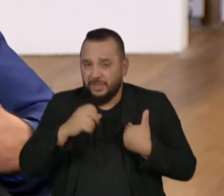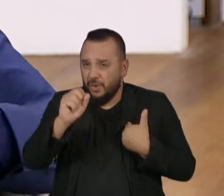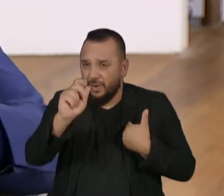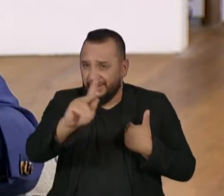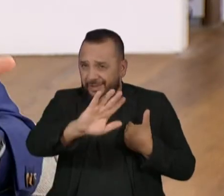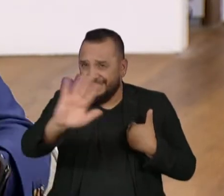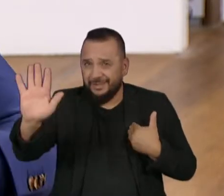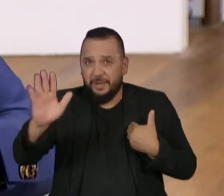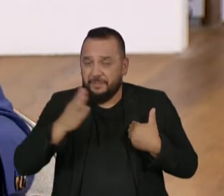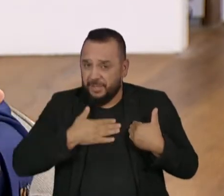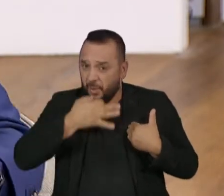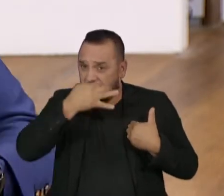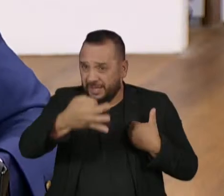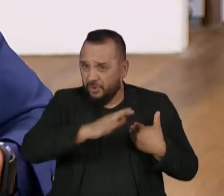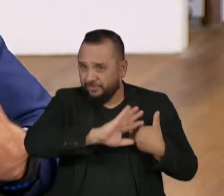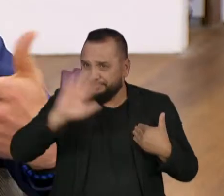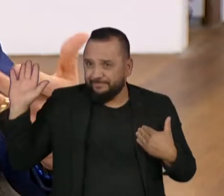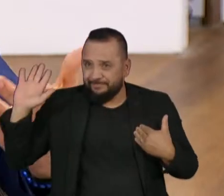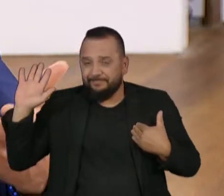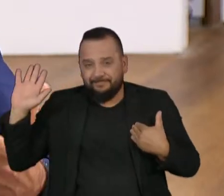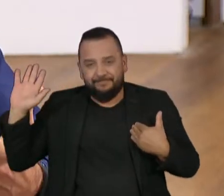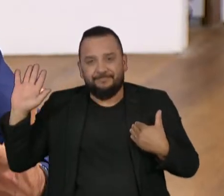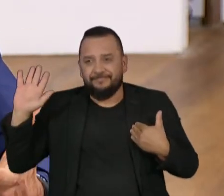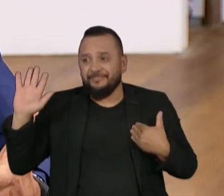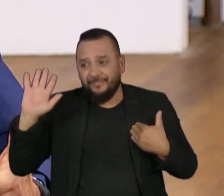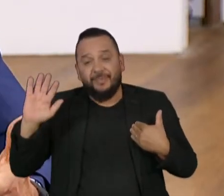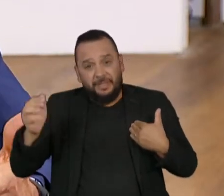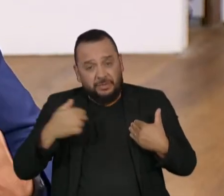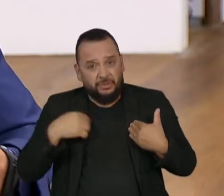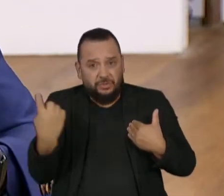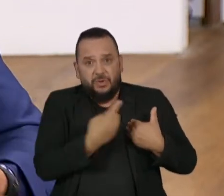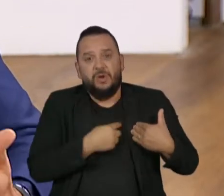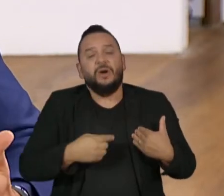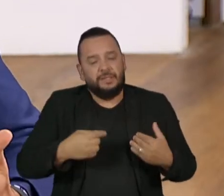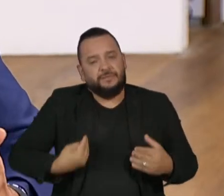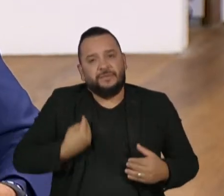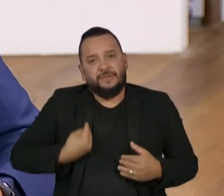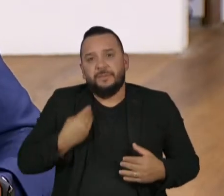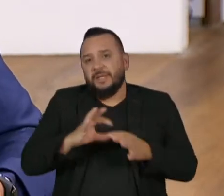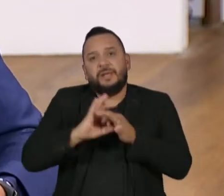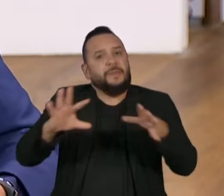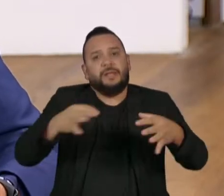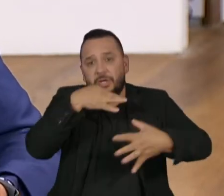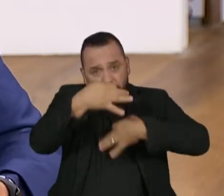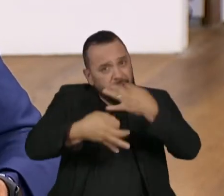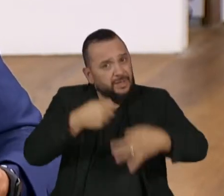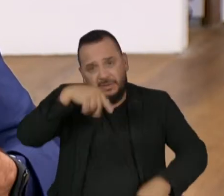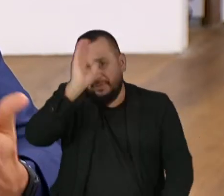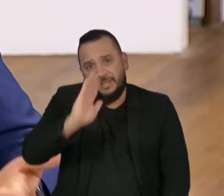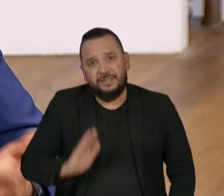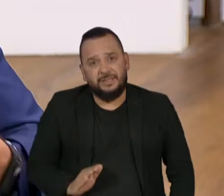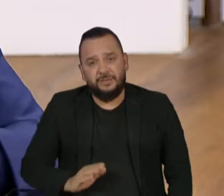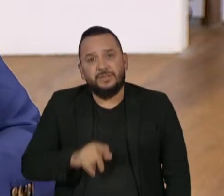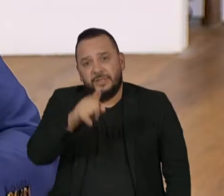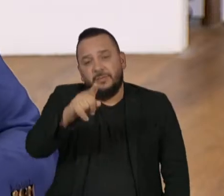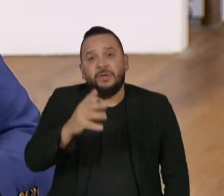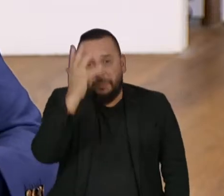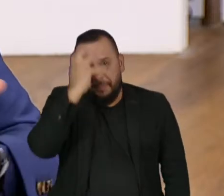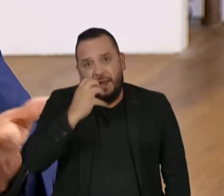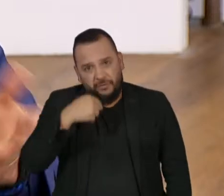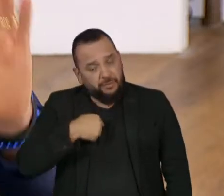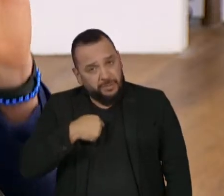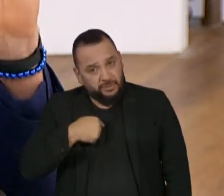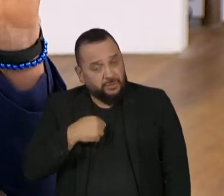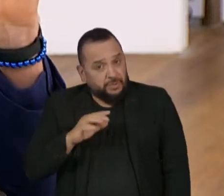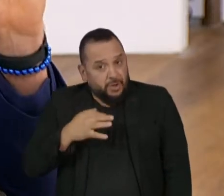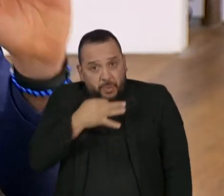minha. É uma opinião, né? Uhum. A questão da gente viver num Estado democrático de direito e na liberdade, você não pode ficar chateado com a opinião. Se